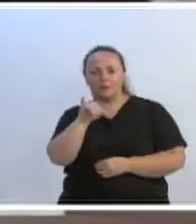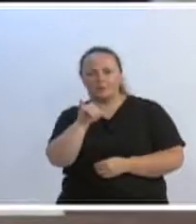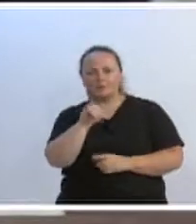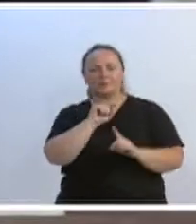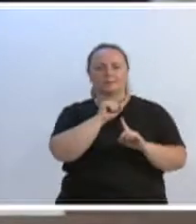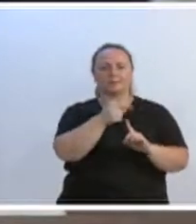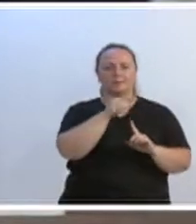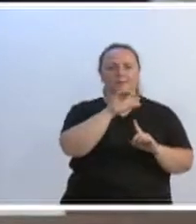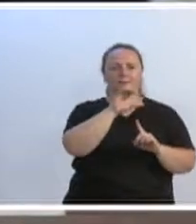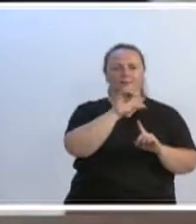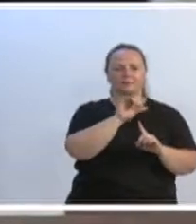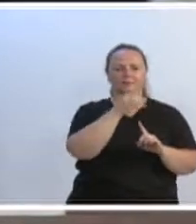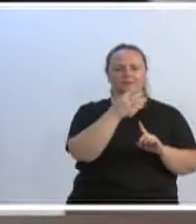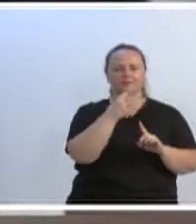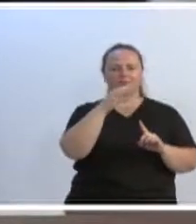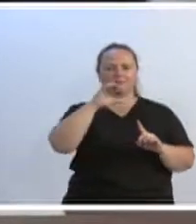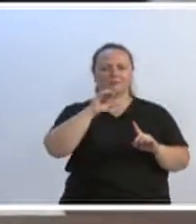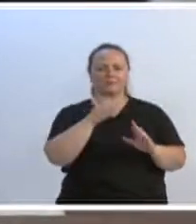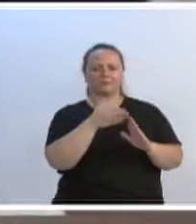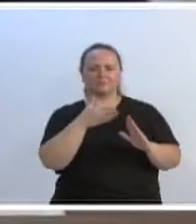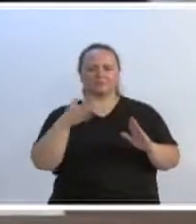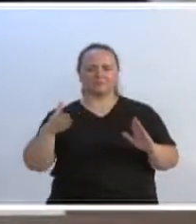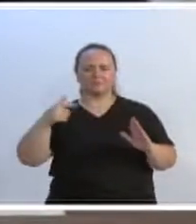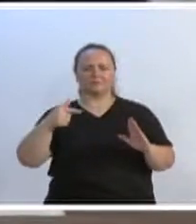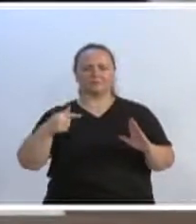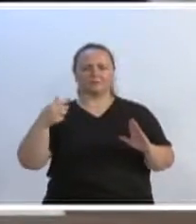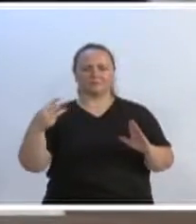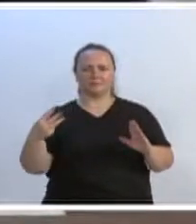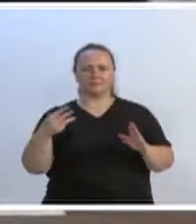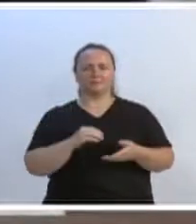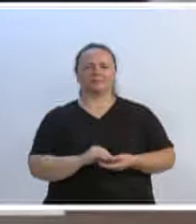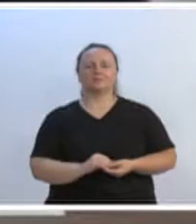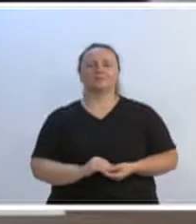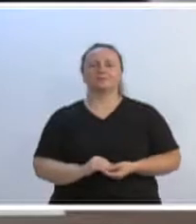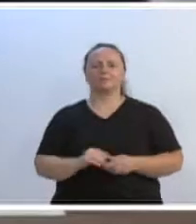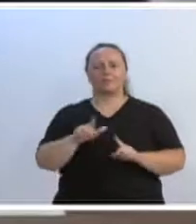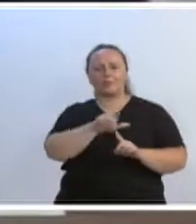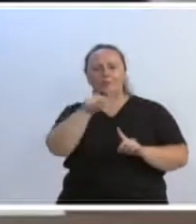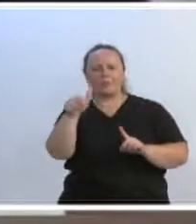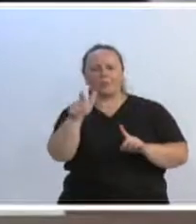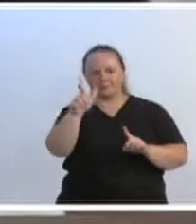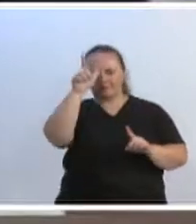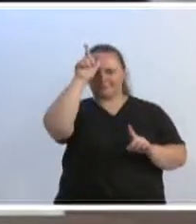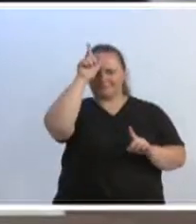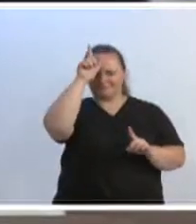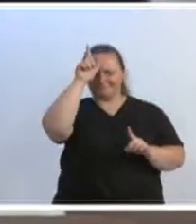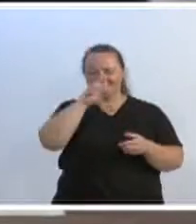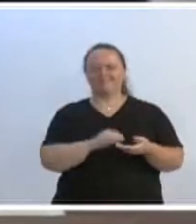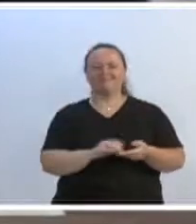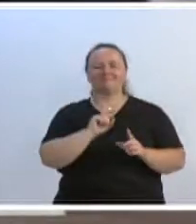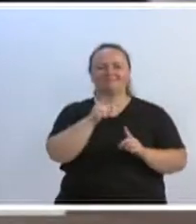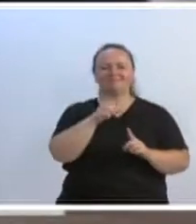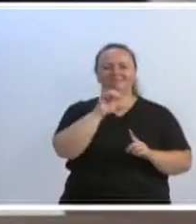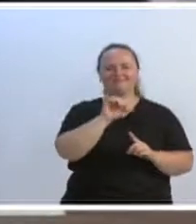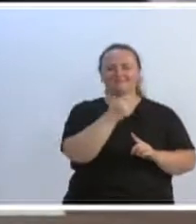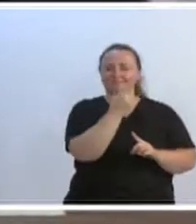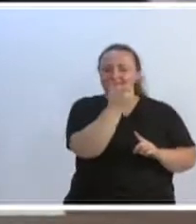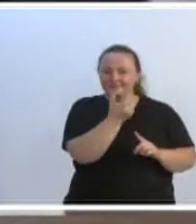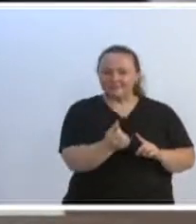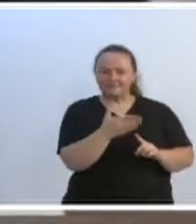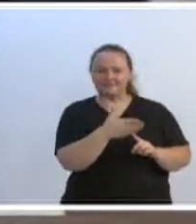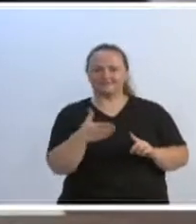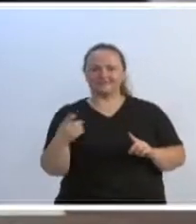1957 até os anos de 2000, e também os seguintes jornais: Blumenauer Zeitung,